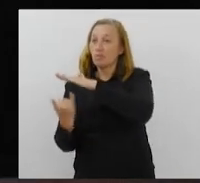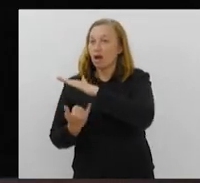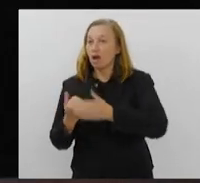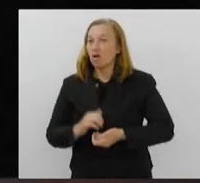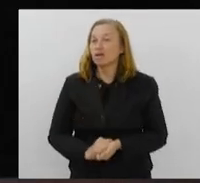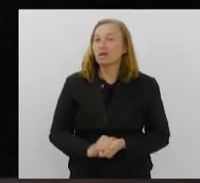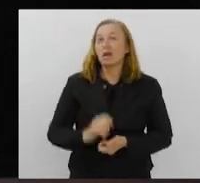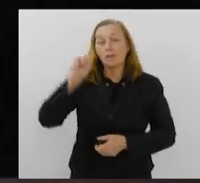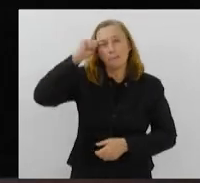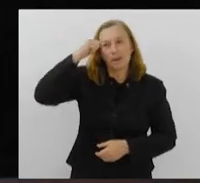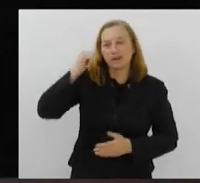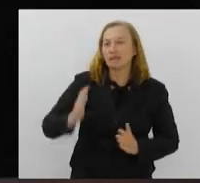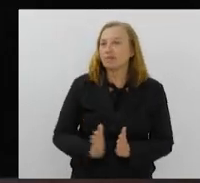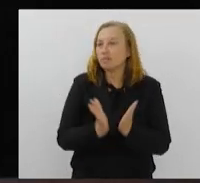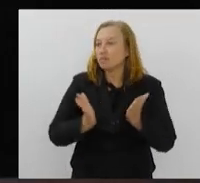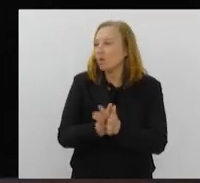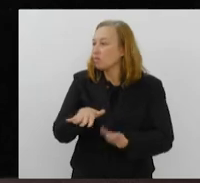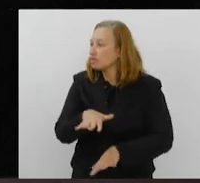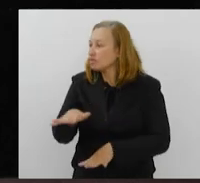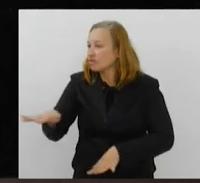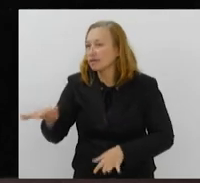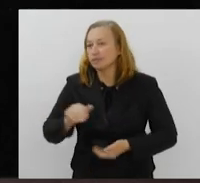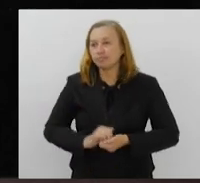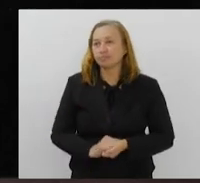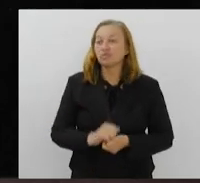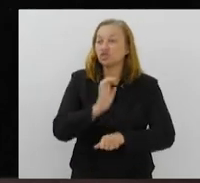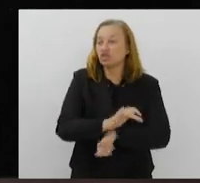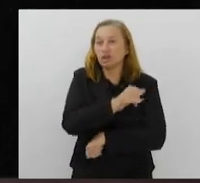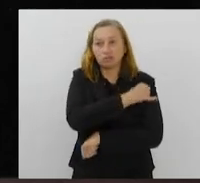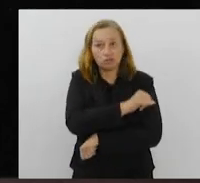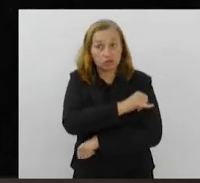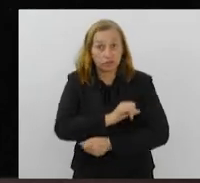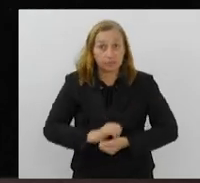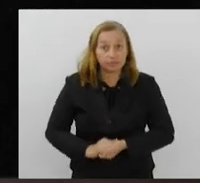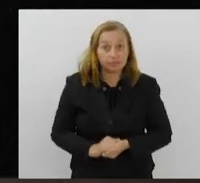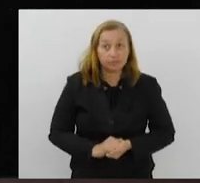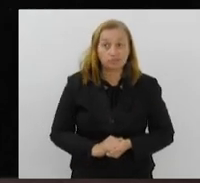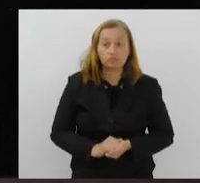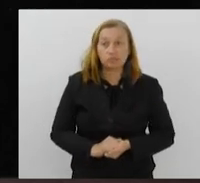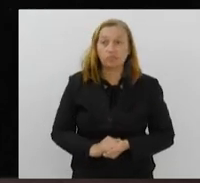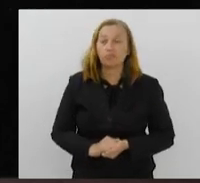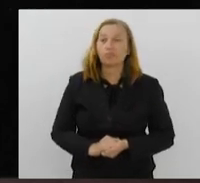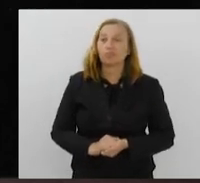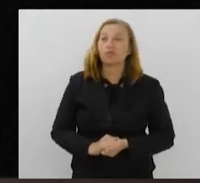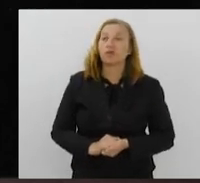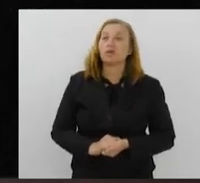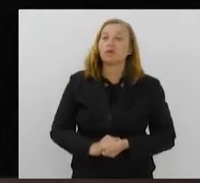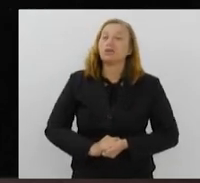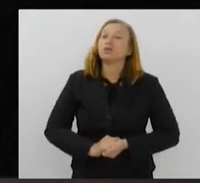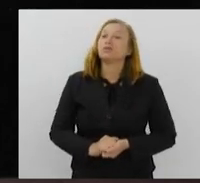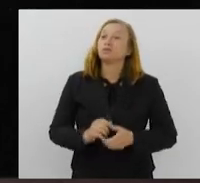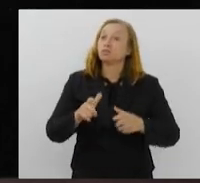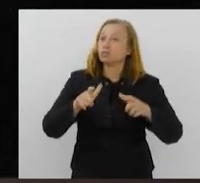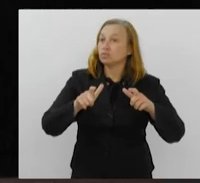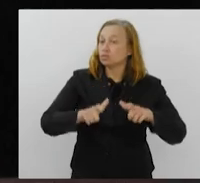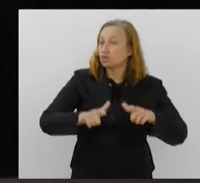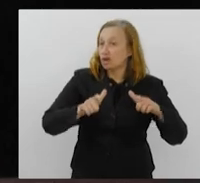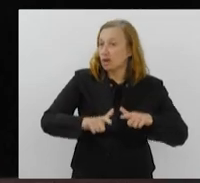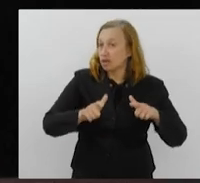preta, pobre, periférica, favelada do Estado do Rio de Janeiro, que ocupa os postos de trabalho mais